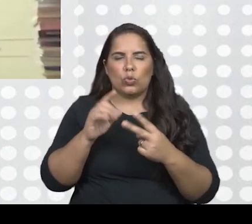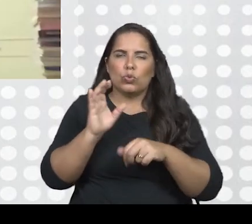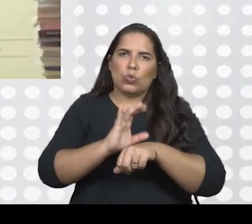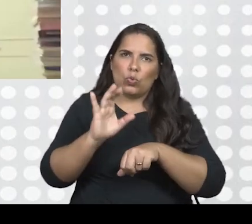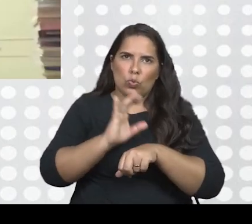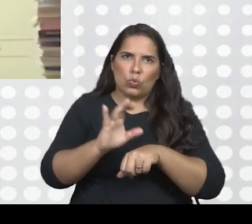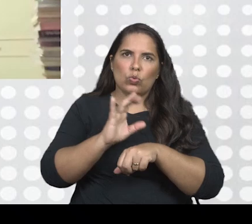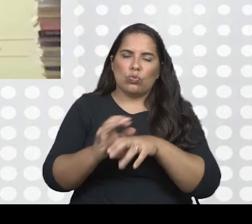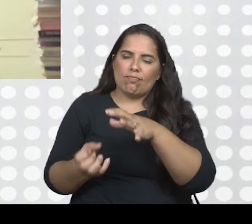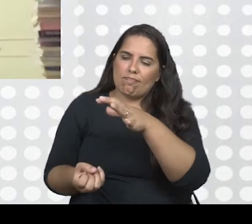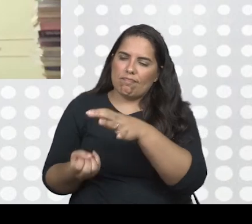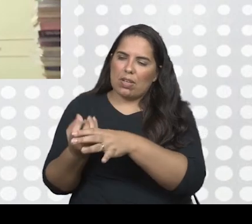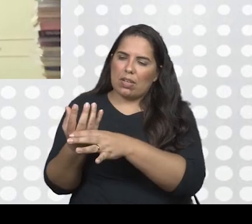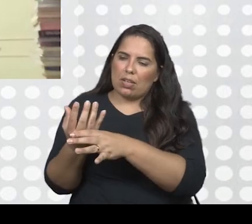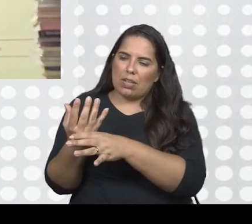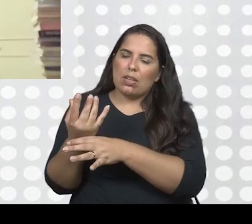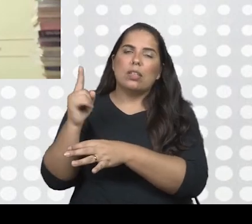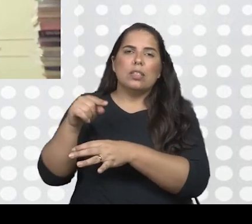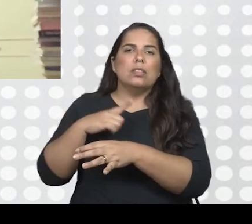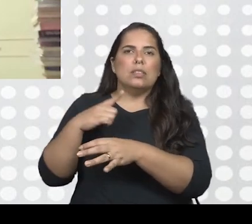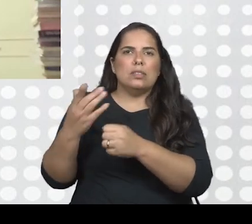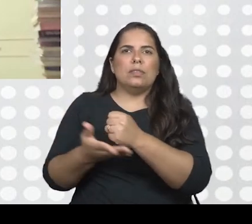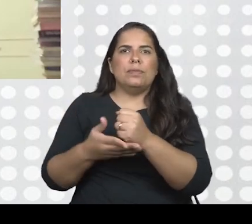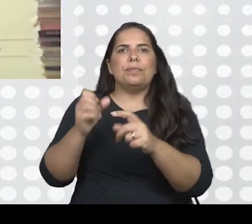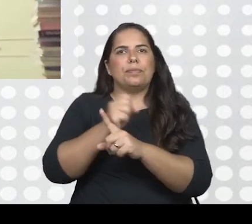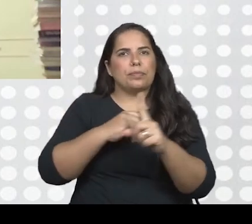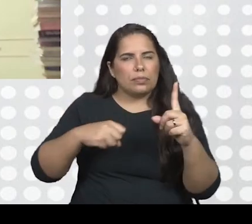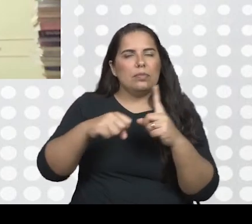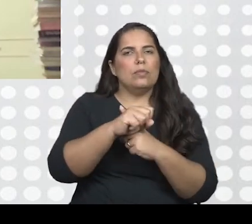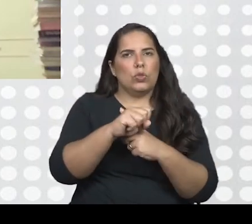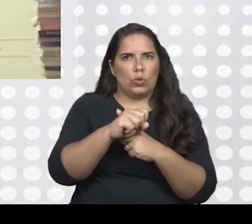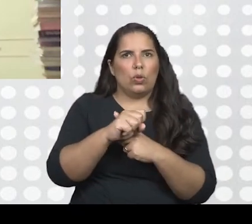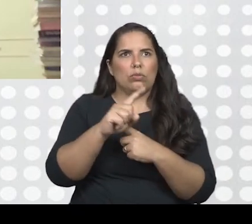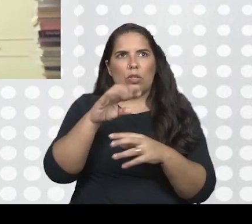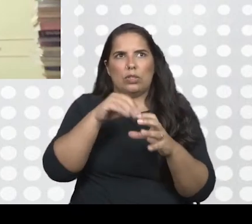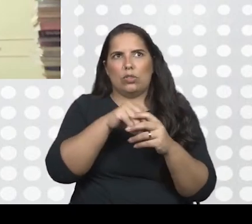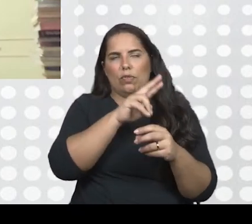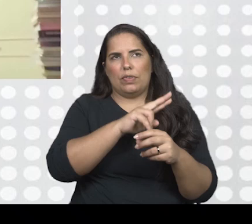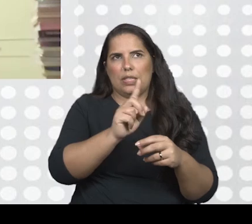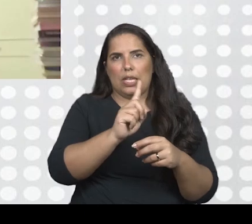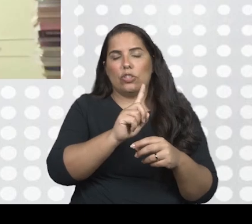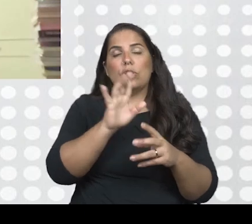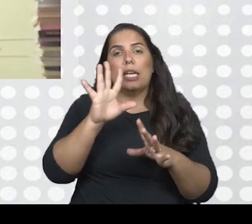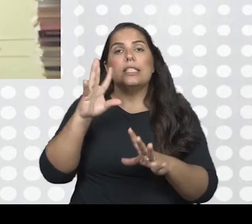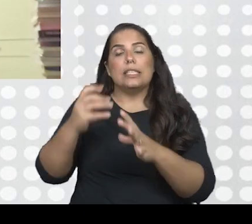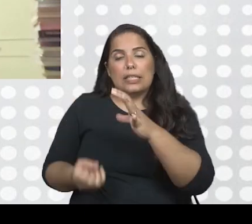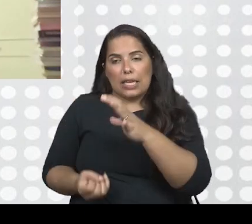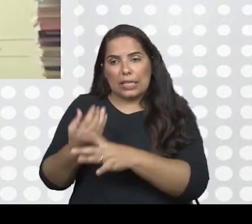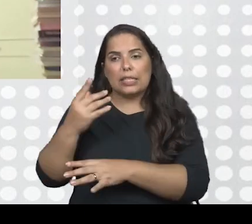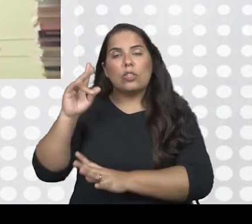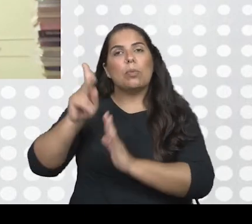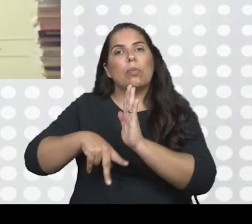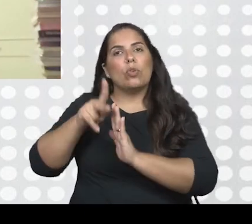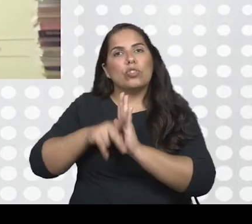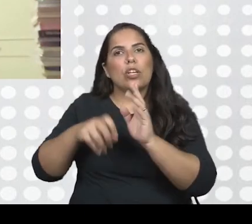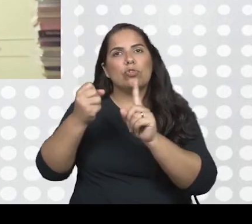que nascem com a base social, eles não nasceram dentro da universidade, eles nasceram em projetos